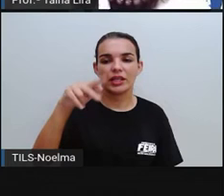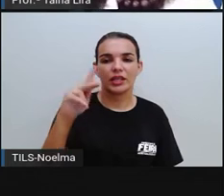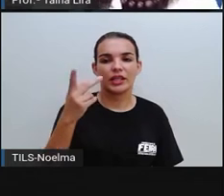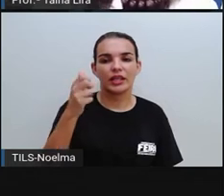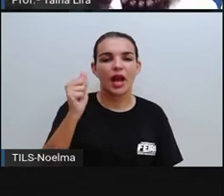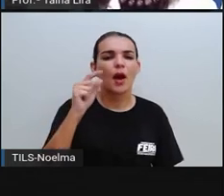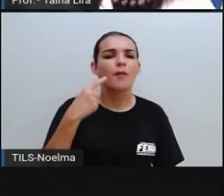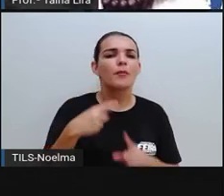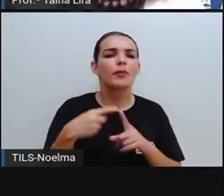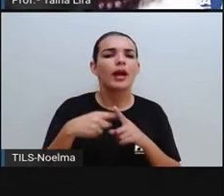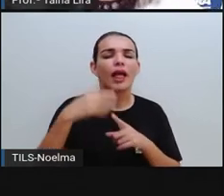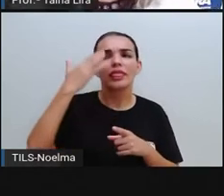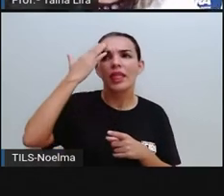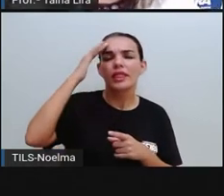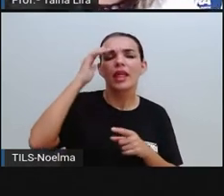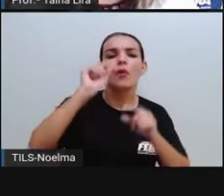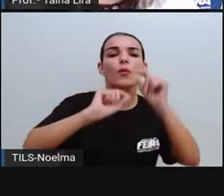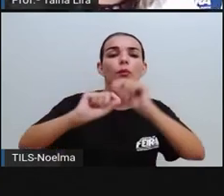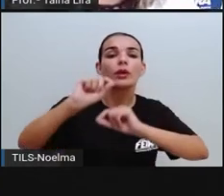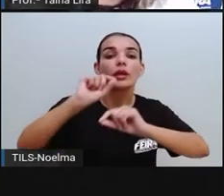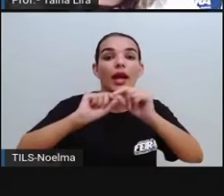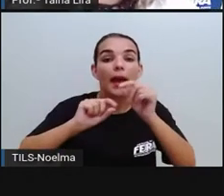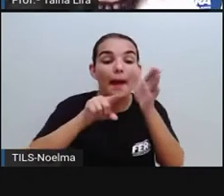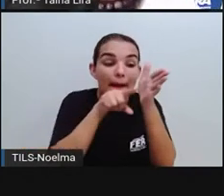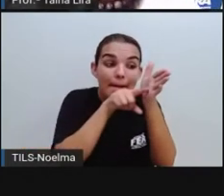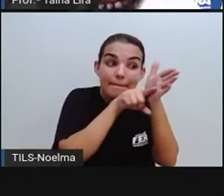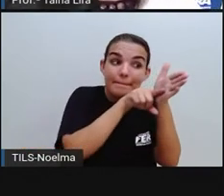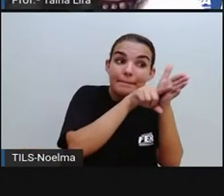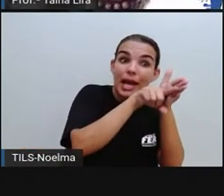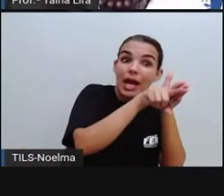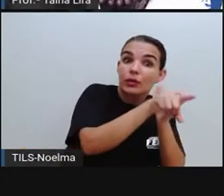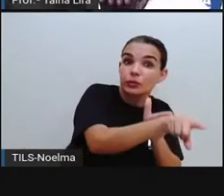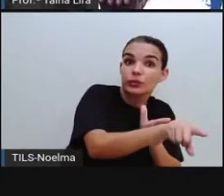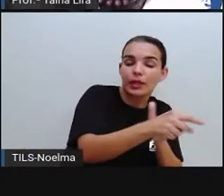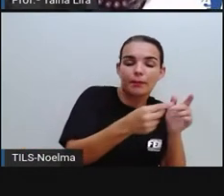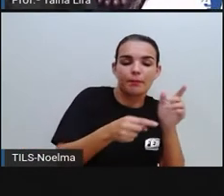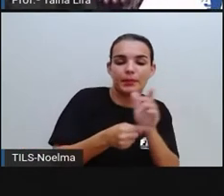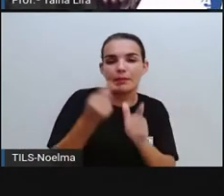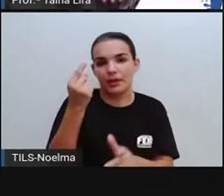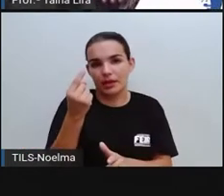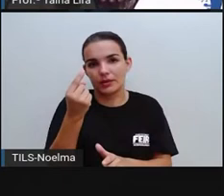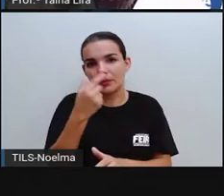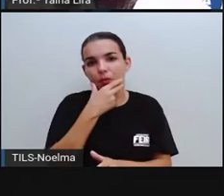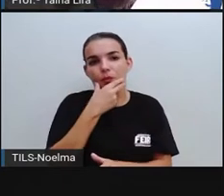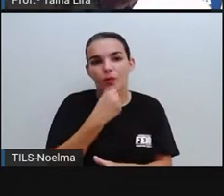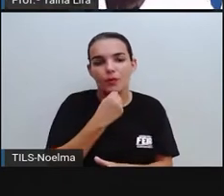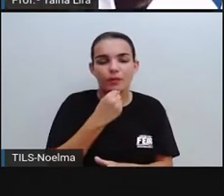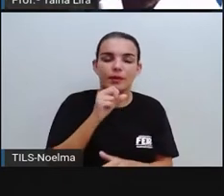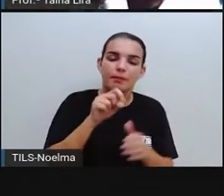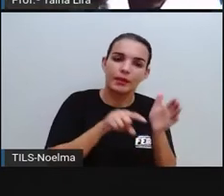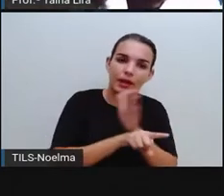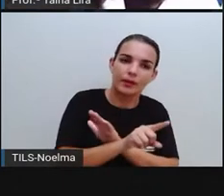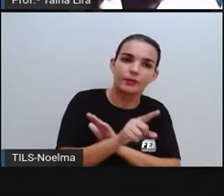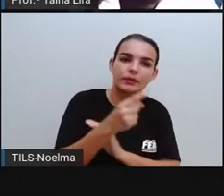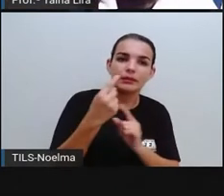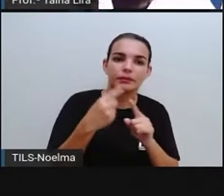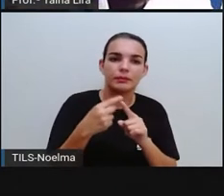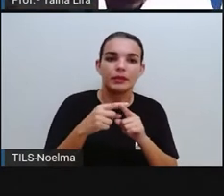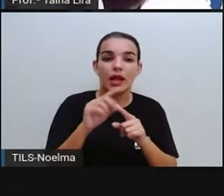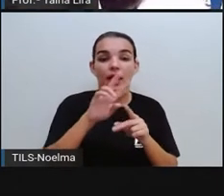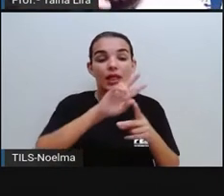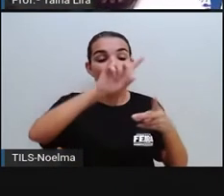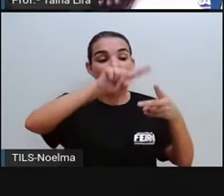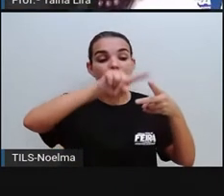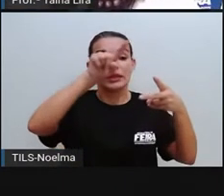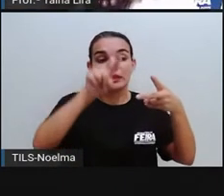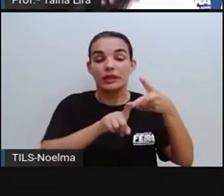o leitor entender que aqui é o entrevistador perguntando? E observe também que se é